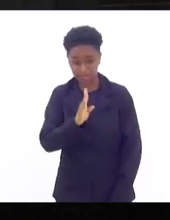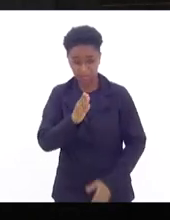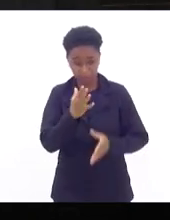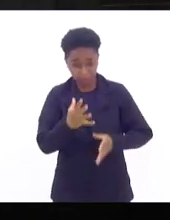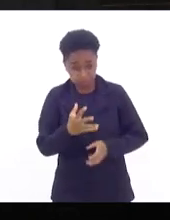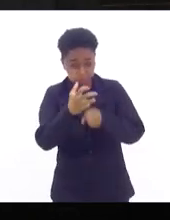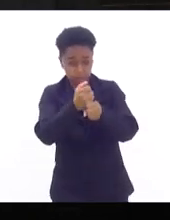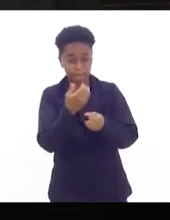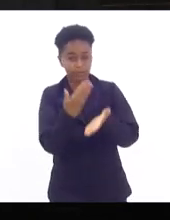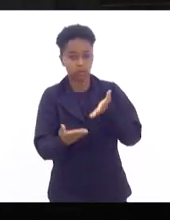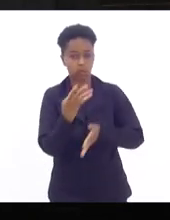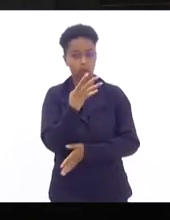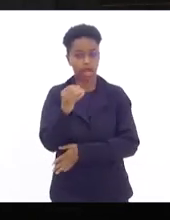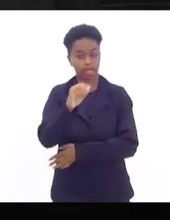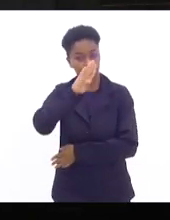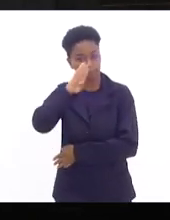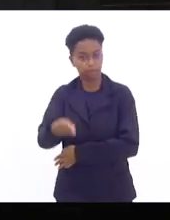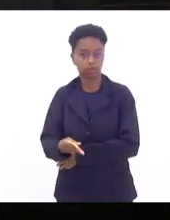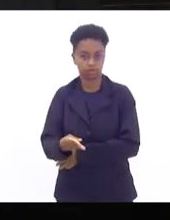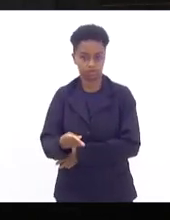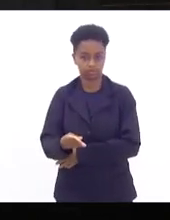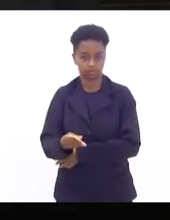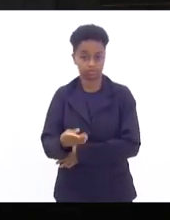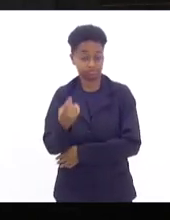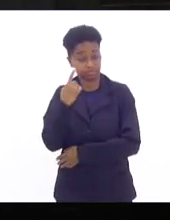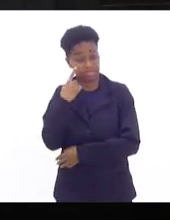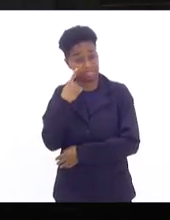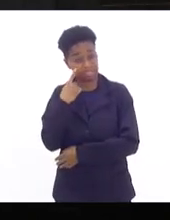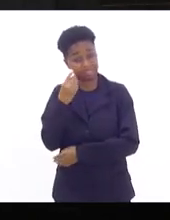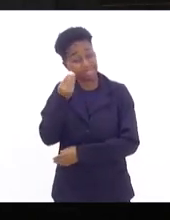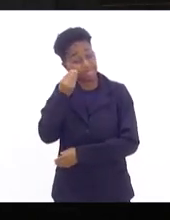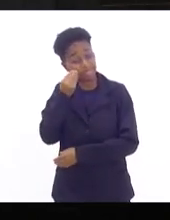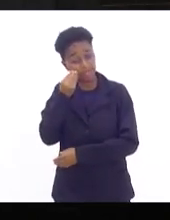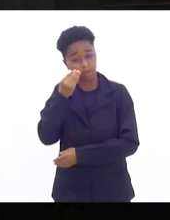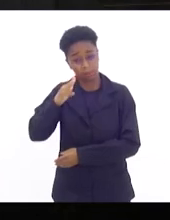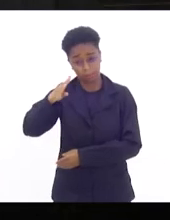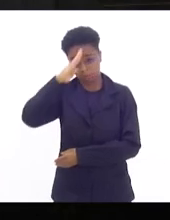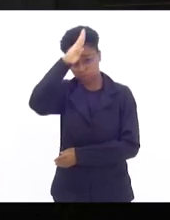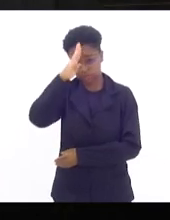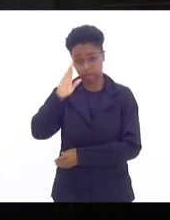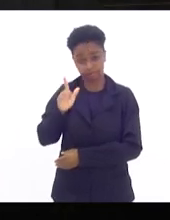40 para ver se o Bolsonaro se reelegia.